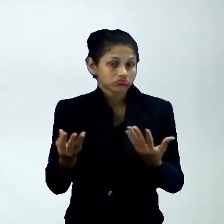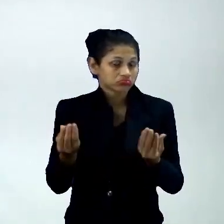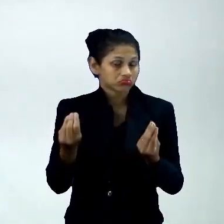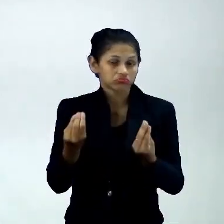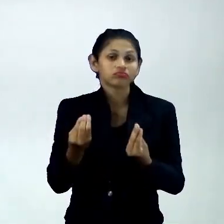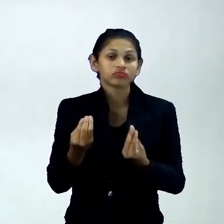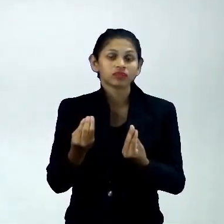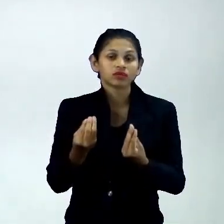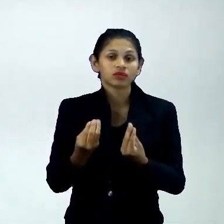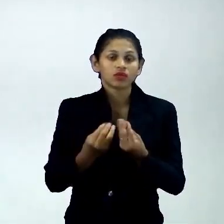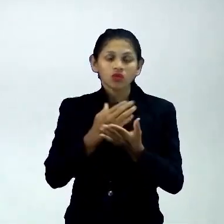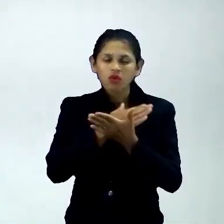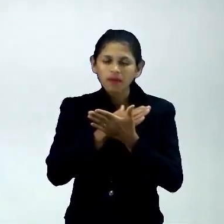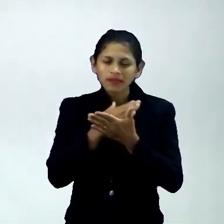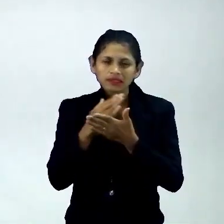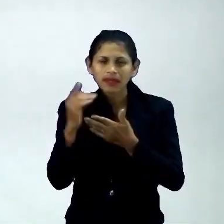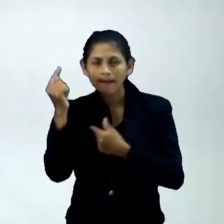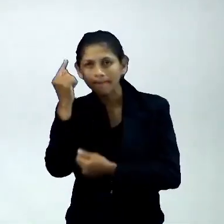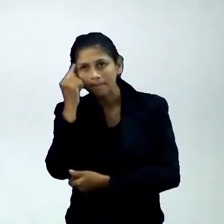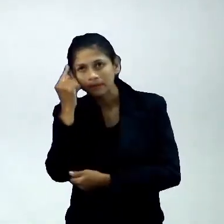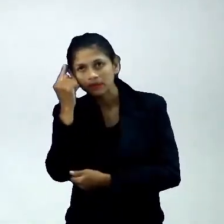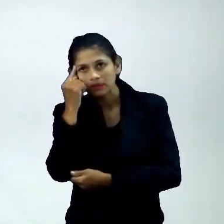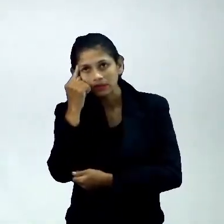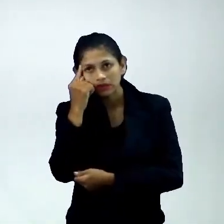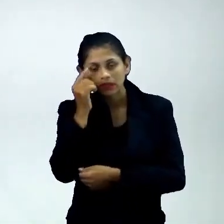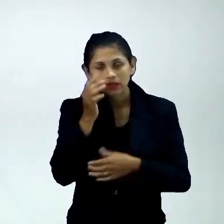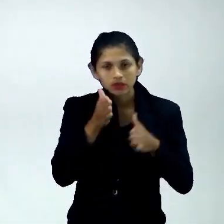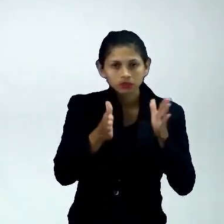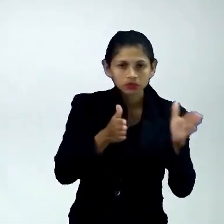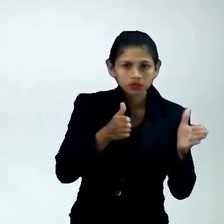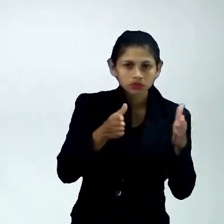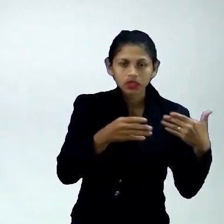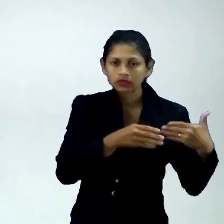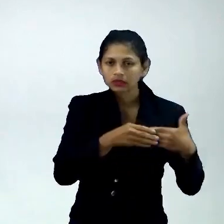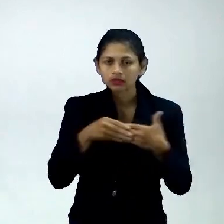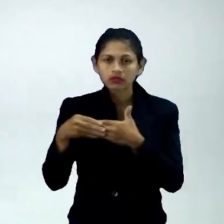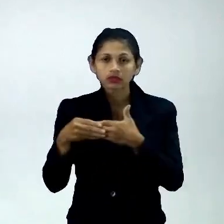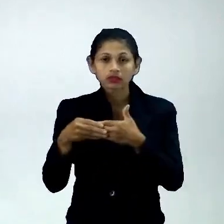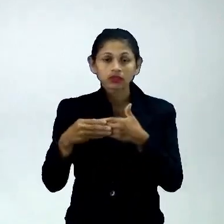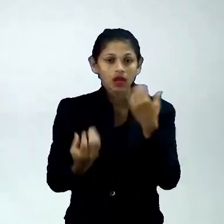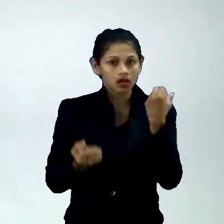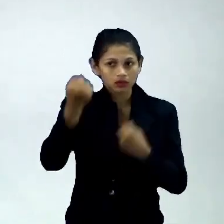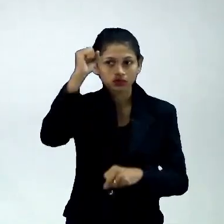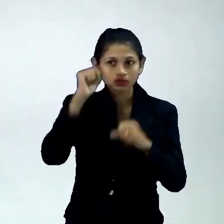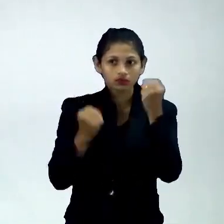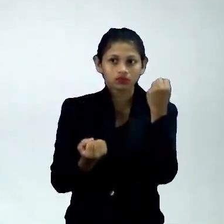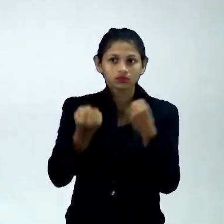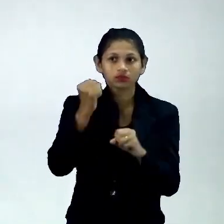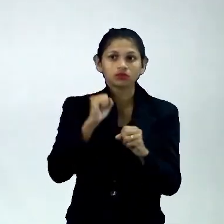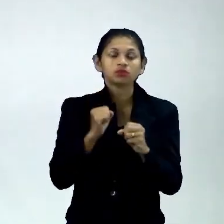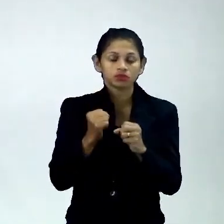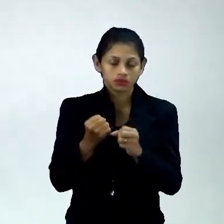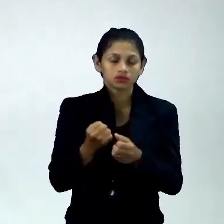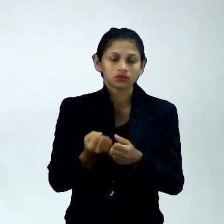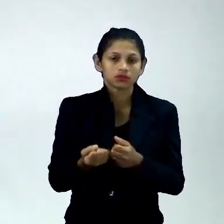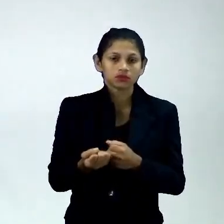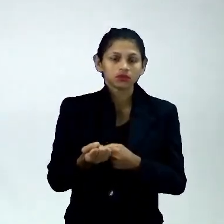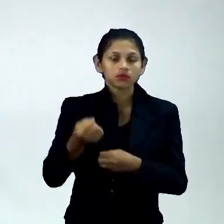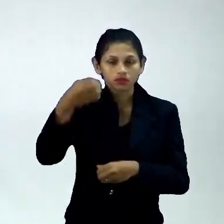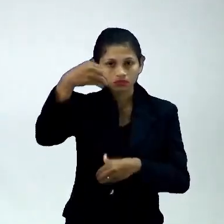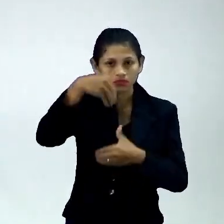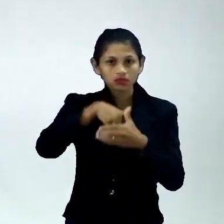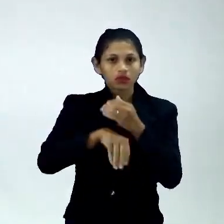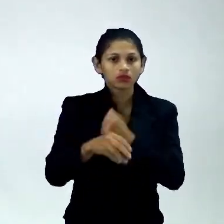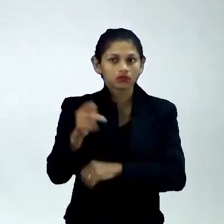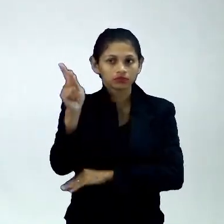é que começa a se pensar aí no processo de trazer indústrias para dentro do país. Mas, por enquanto, no primeiro período, isso ainda não